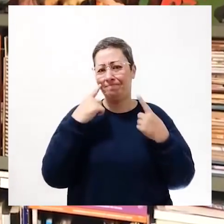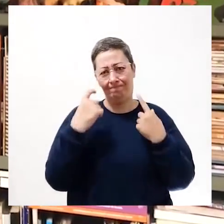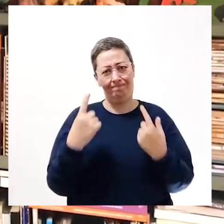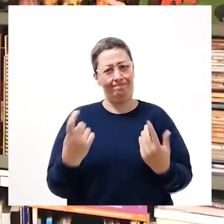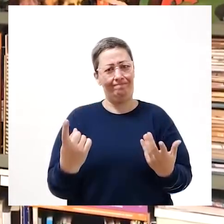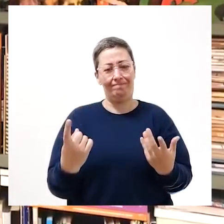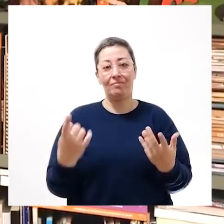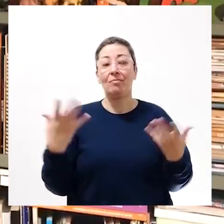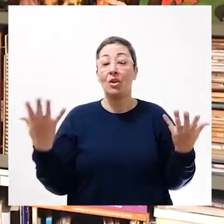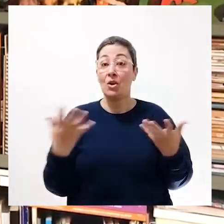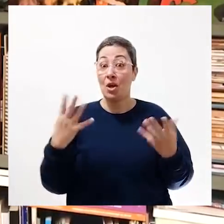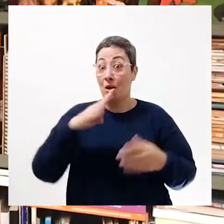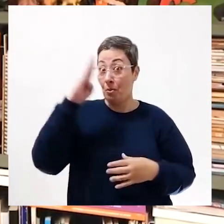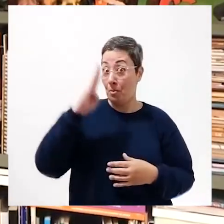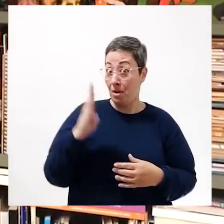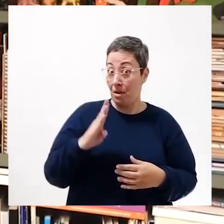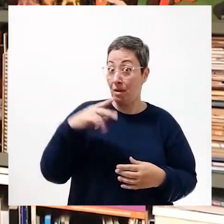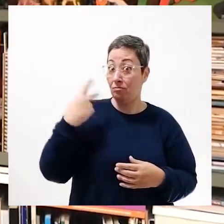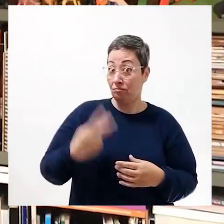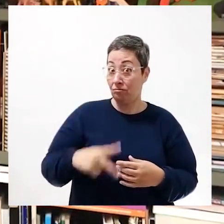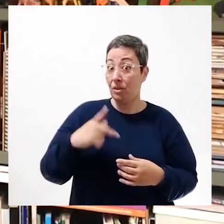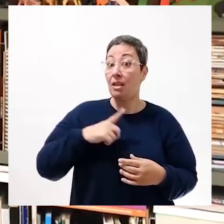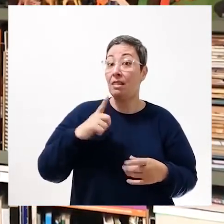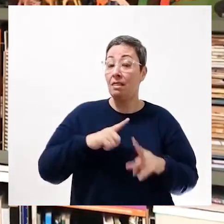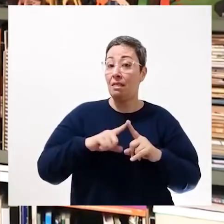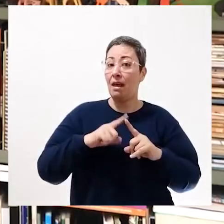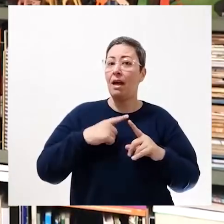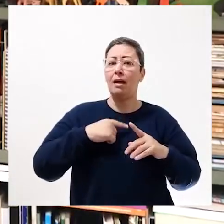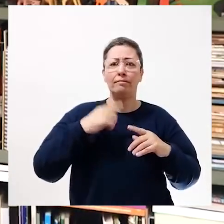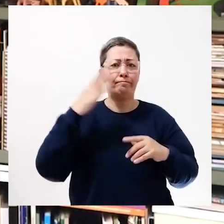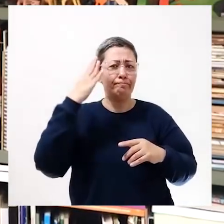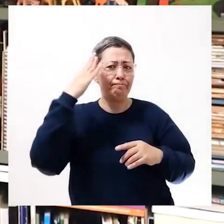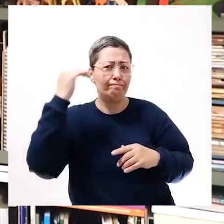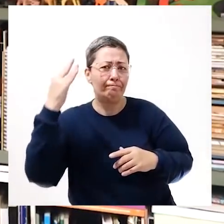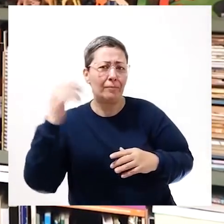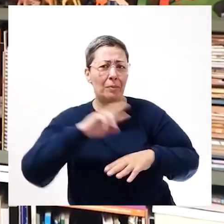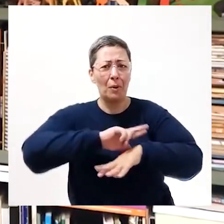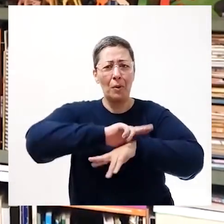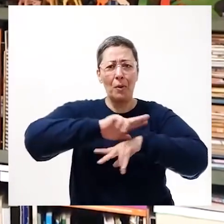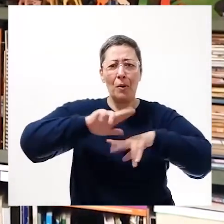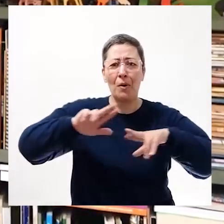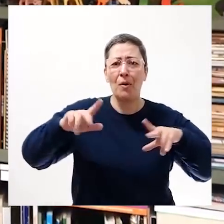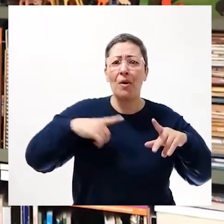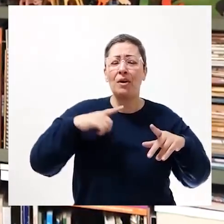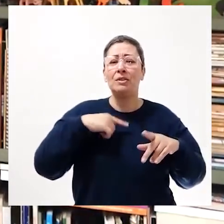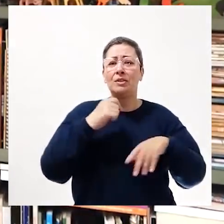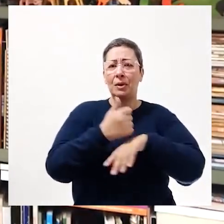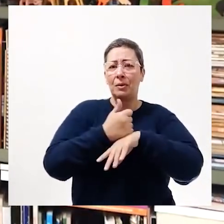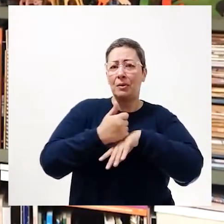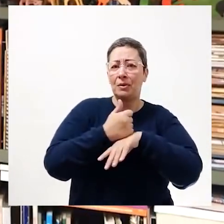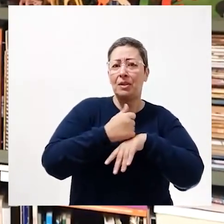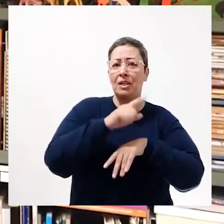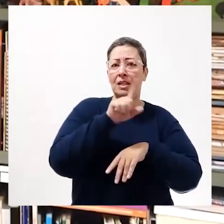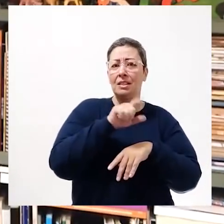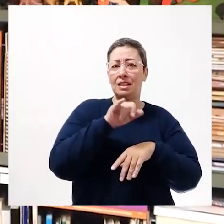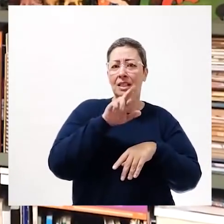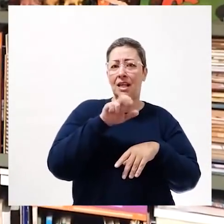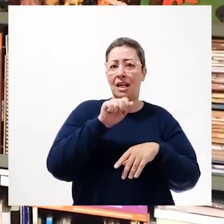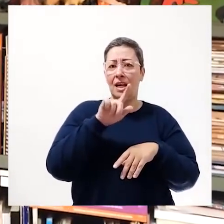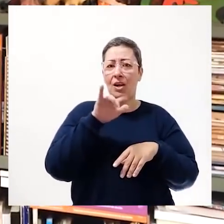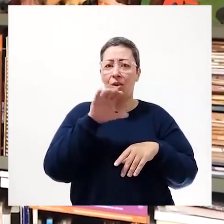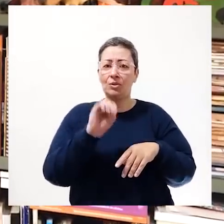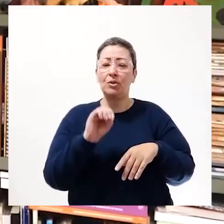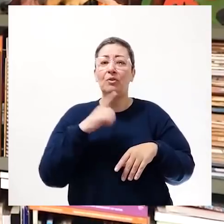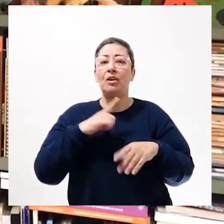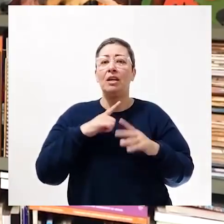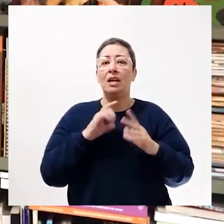muito interessante. No Brasil existe muitos quadrinistas fantásticos. Tem o Ziraldo, que fez a Turma do